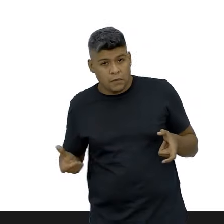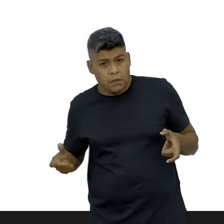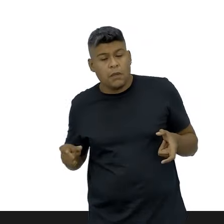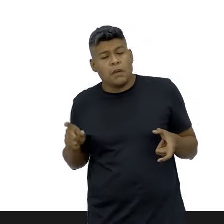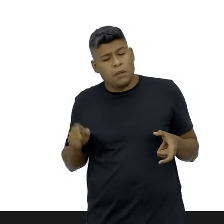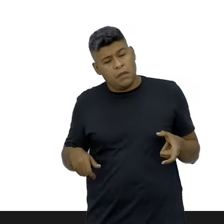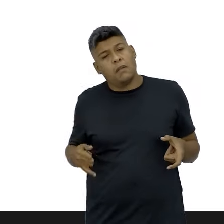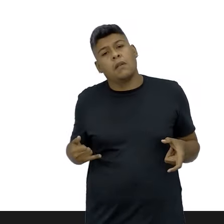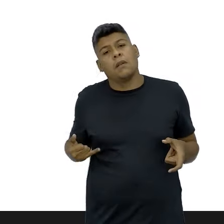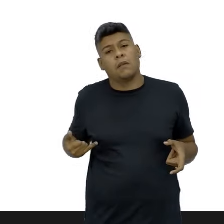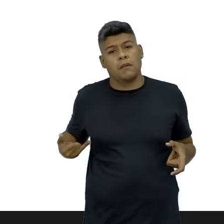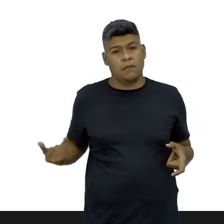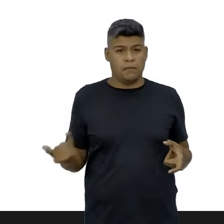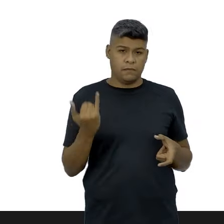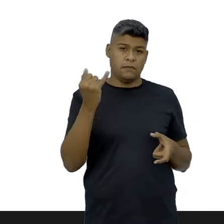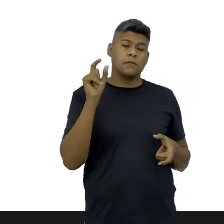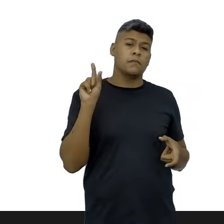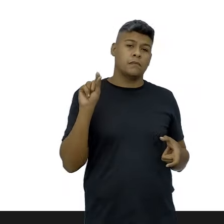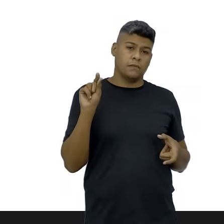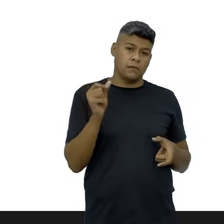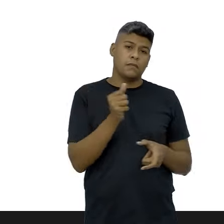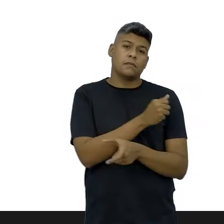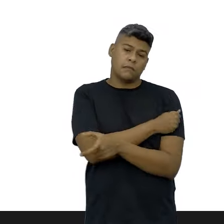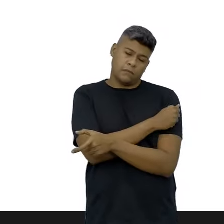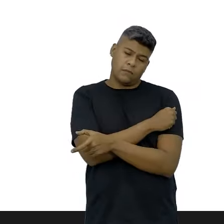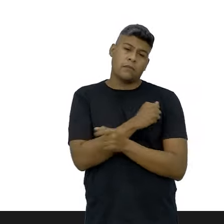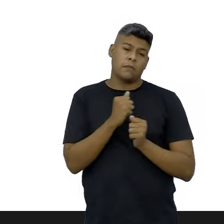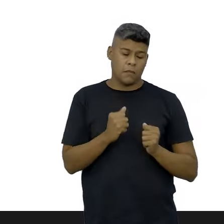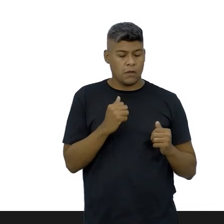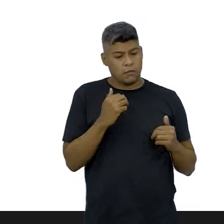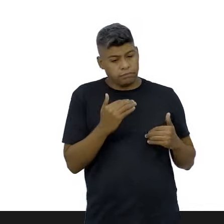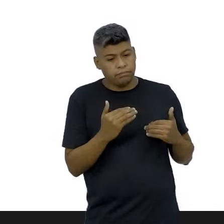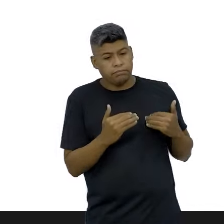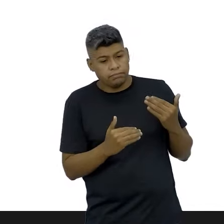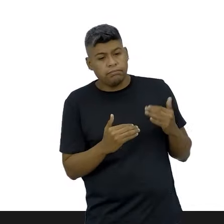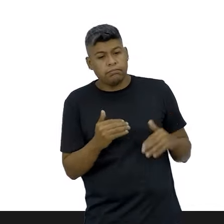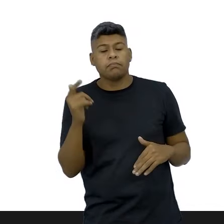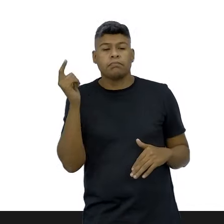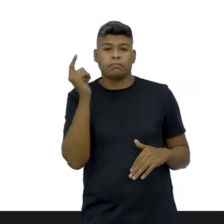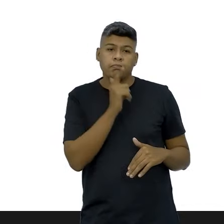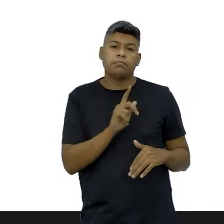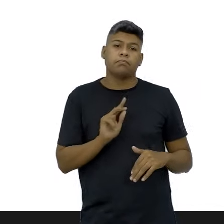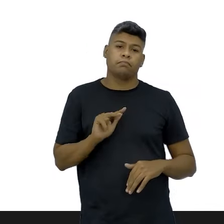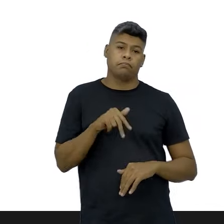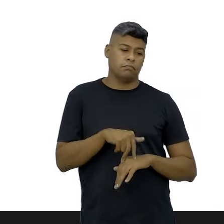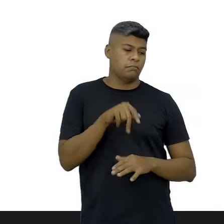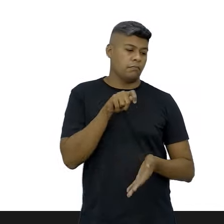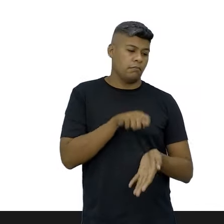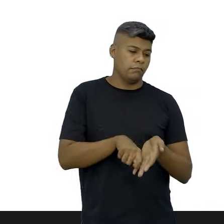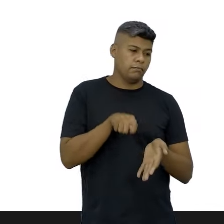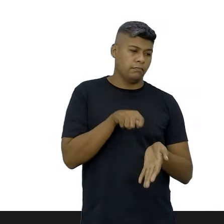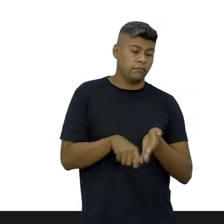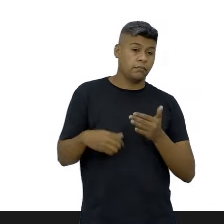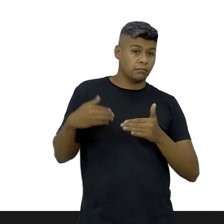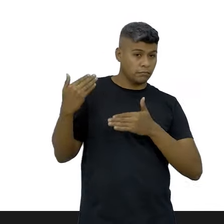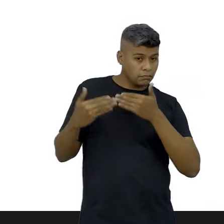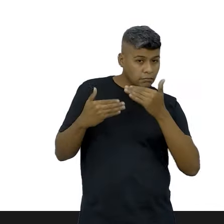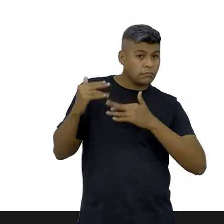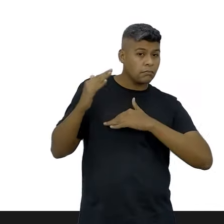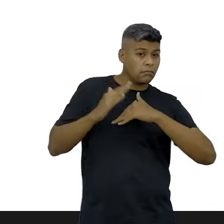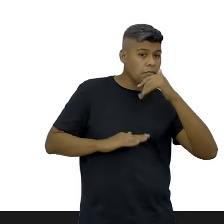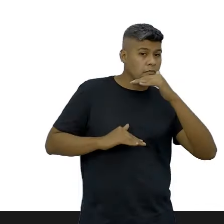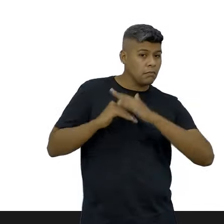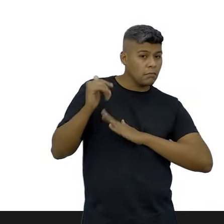muito importante que os estudantes possam gradativamente ganhar autonomia para escrever, né? Desenvolver essa